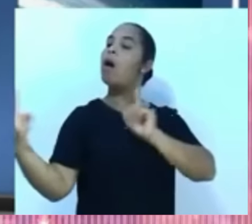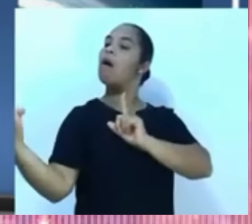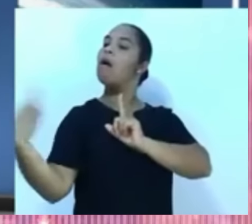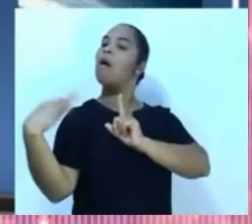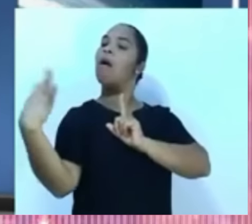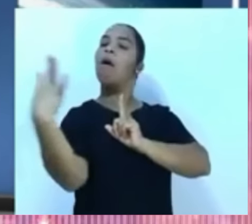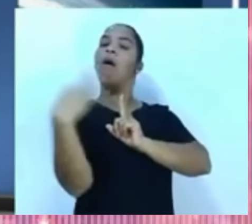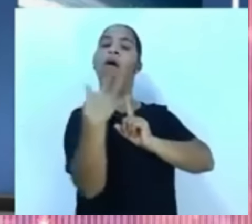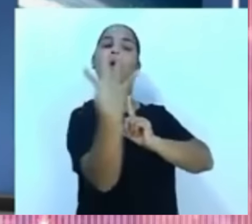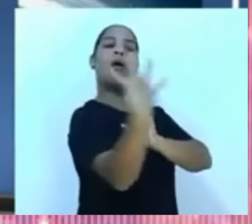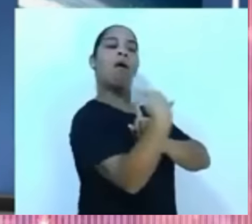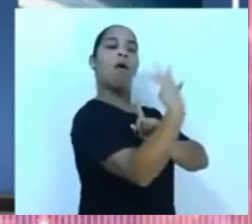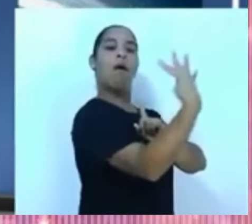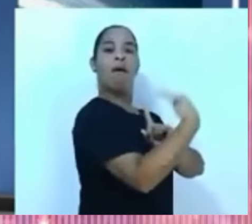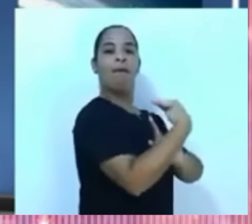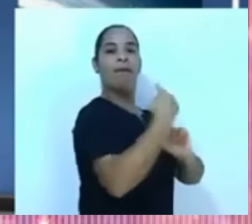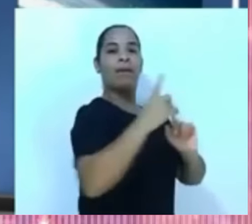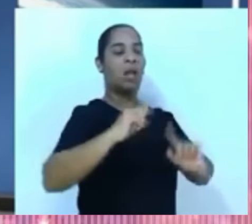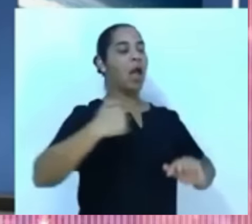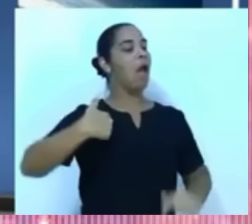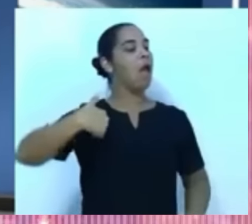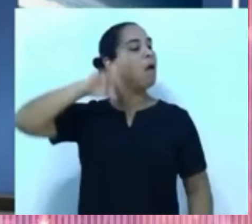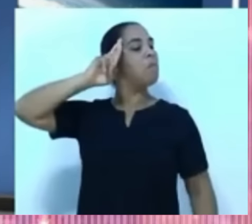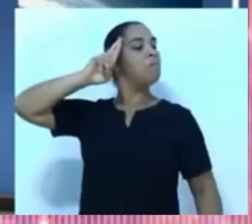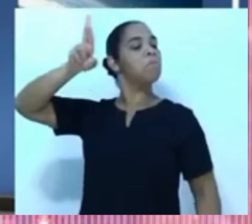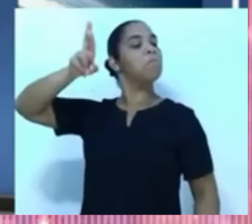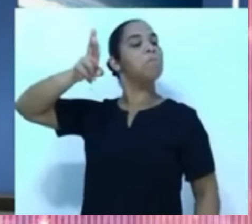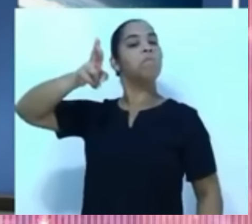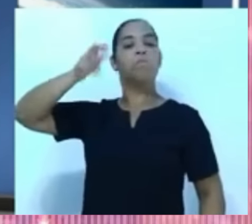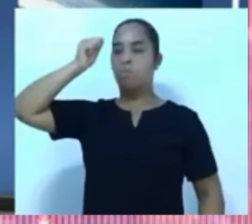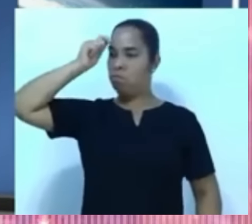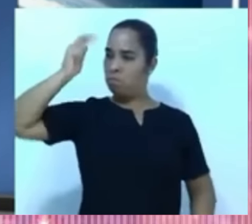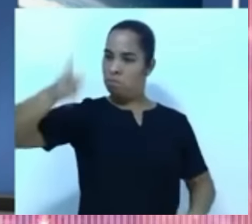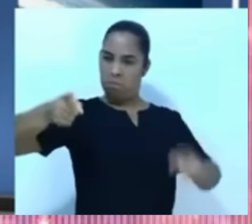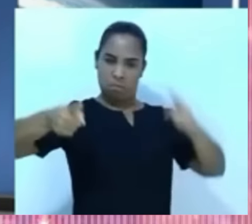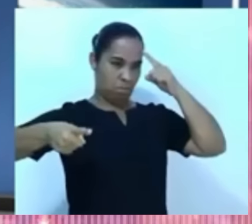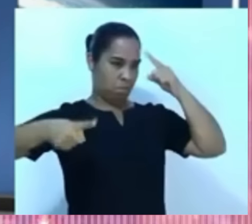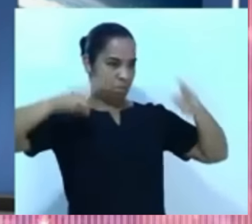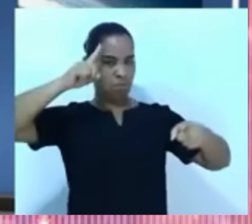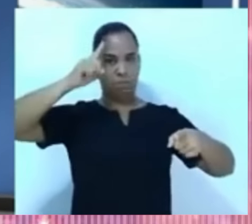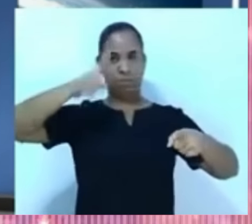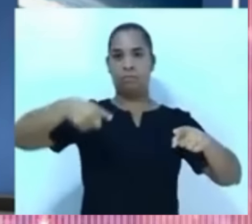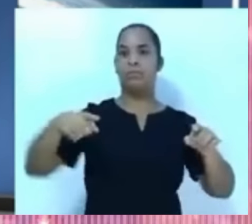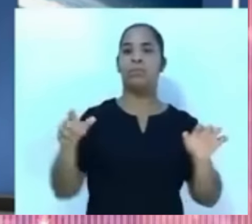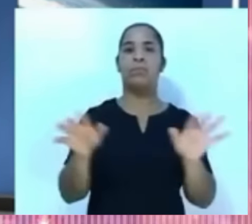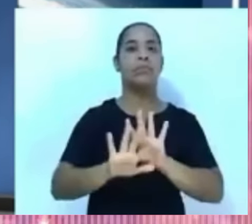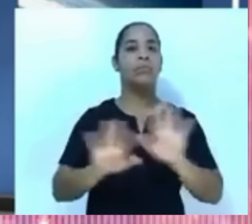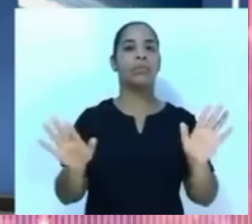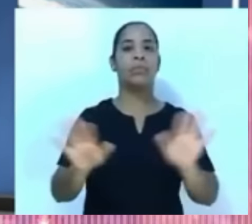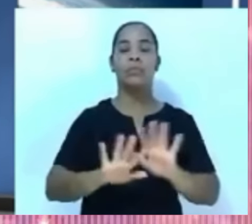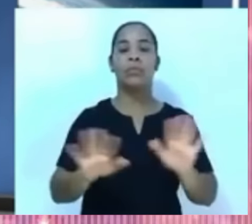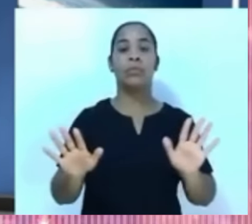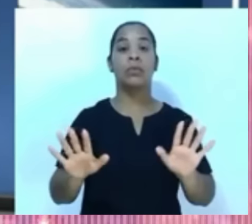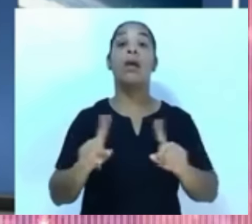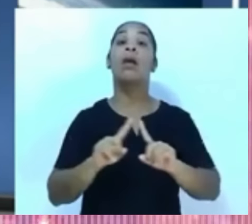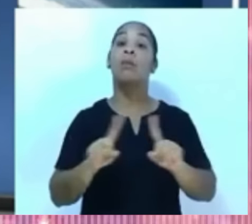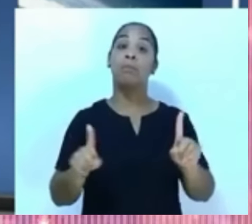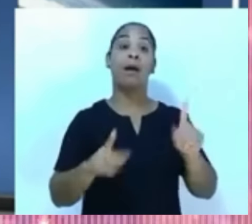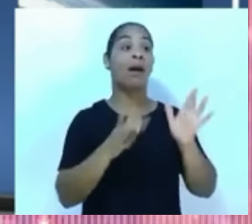escravos poder dominar consciências tudo isto é patológico mas sim de